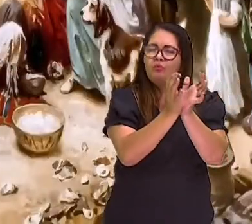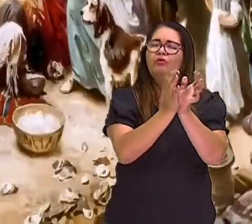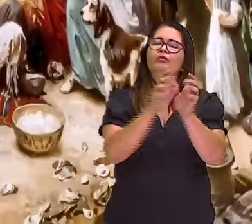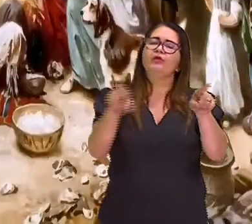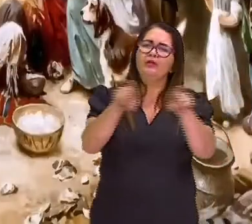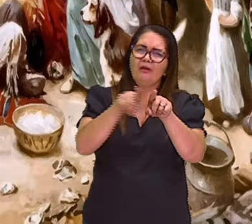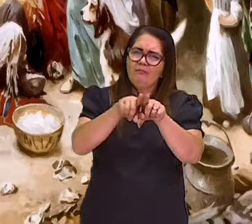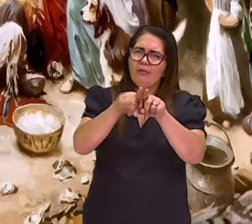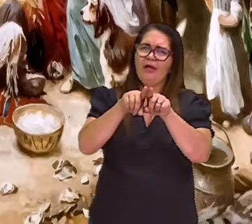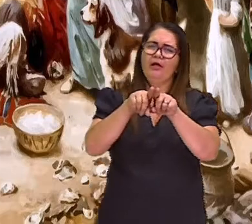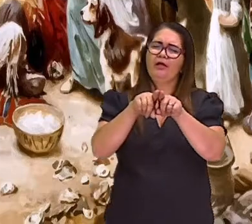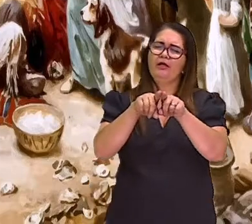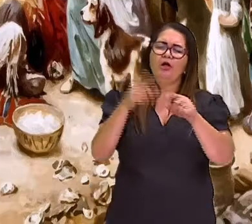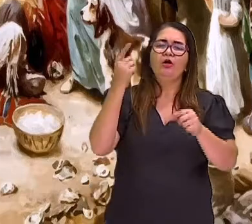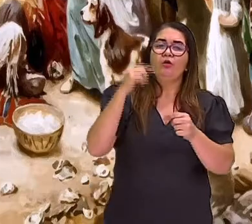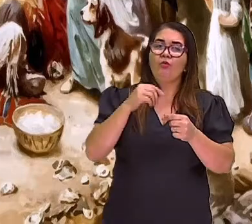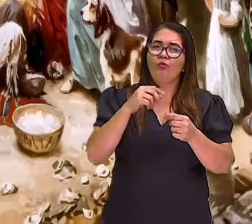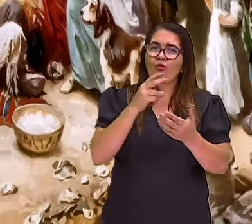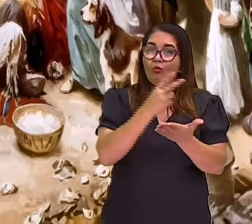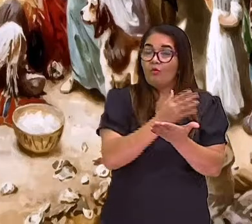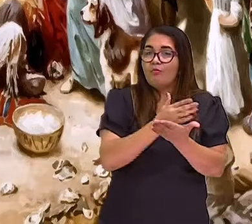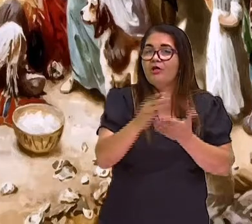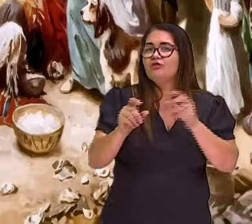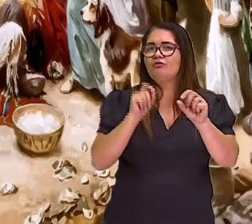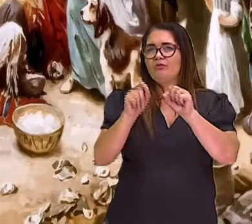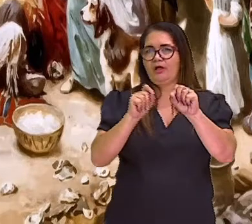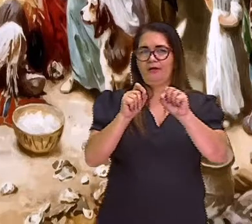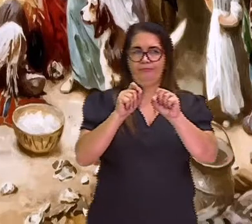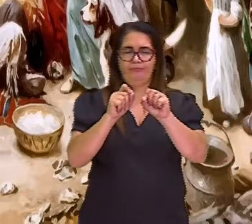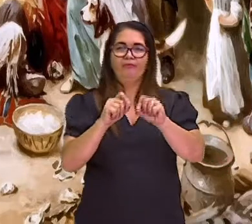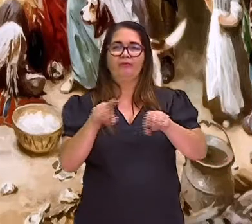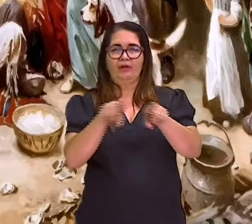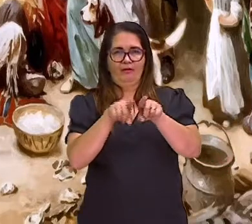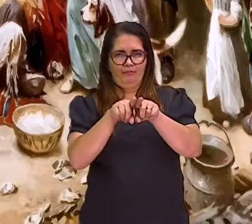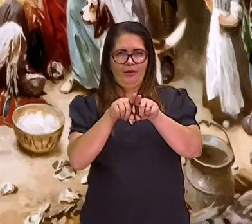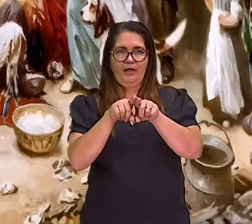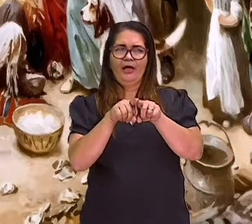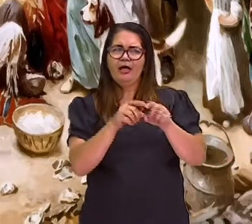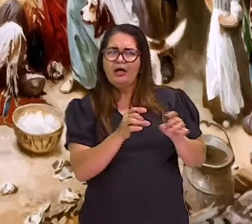Eram as companhias de comércio, criadas com o objetivo de